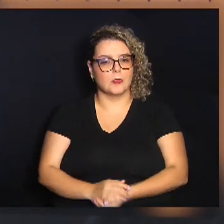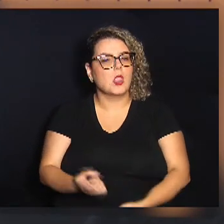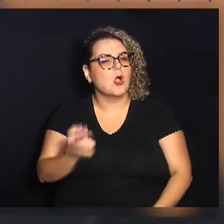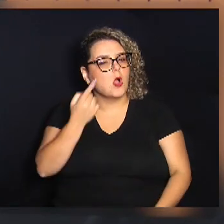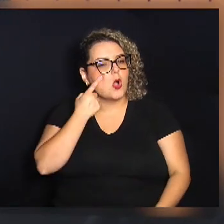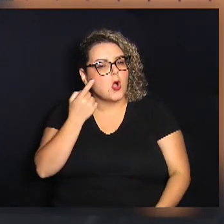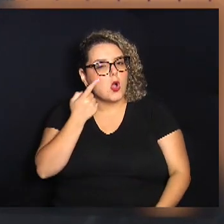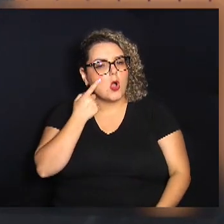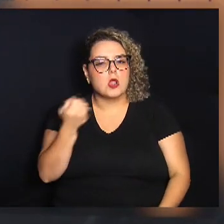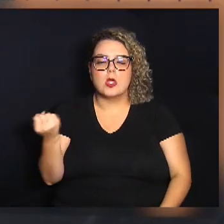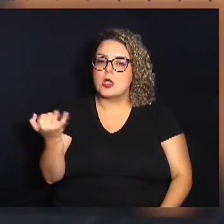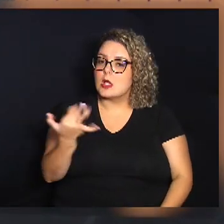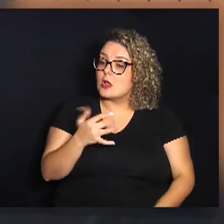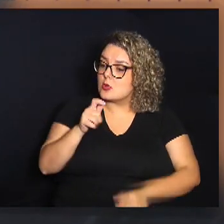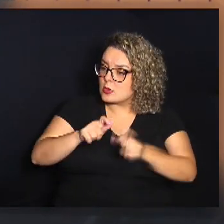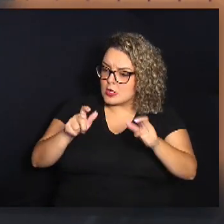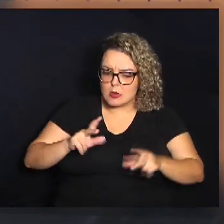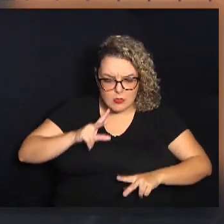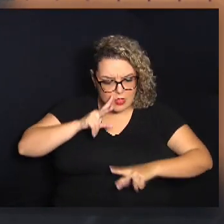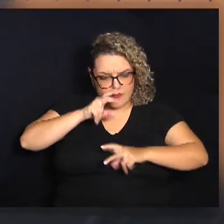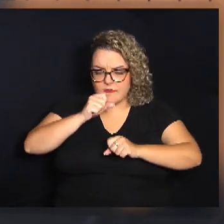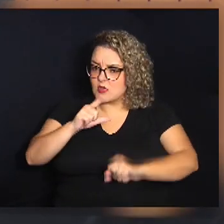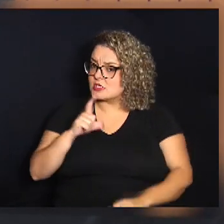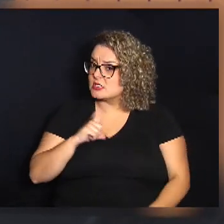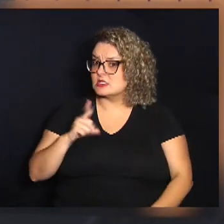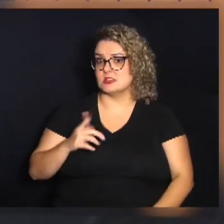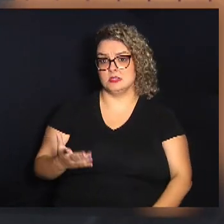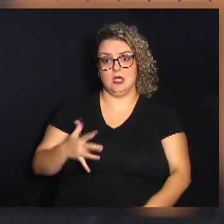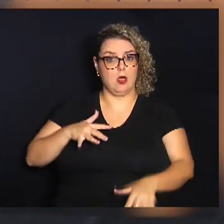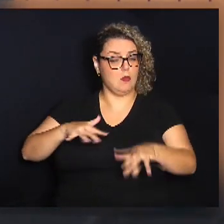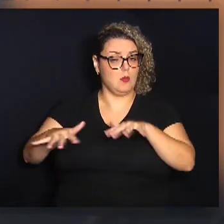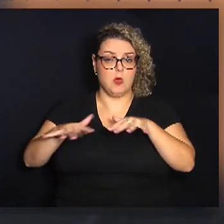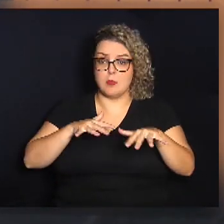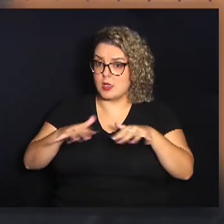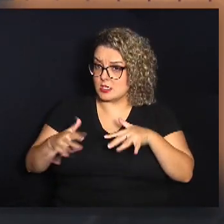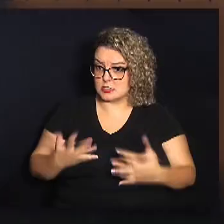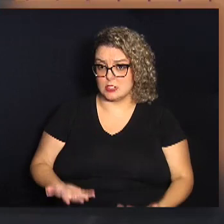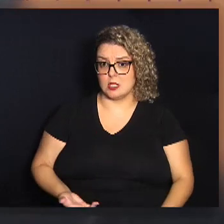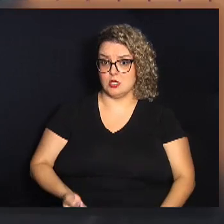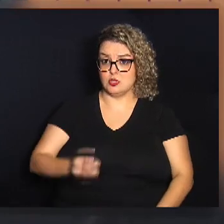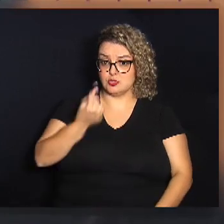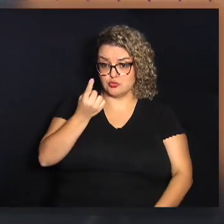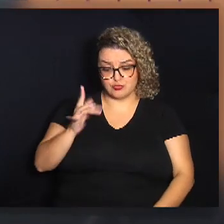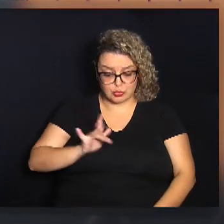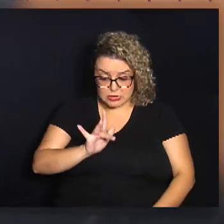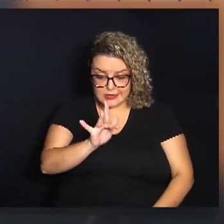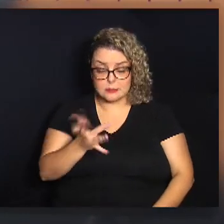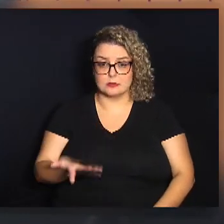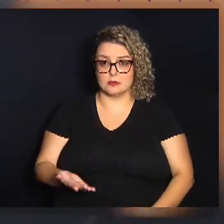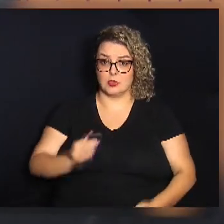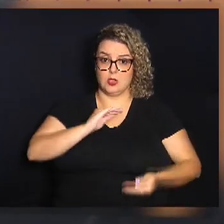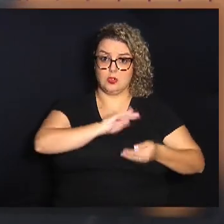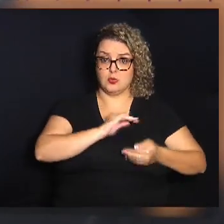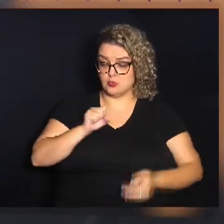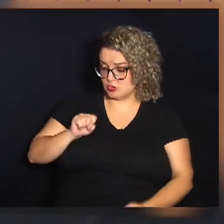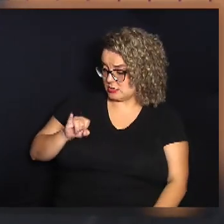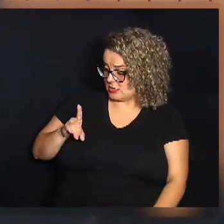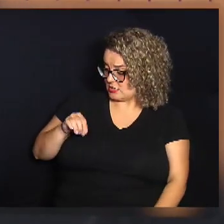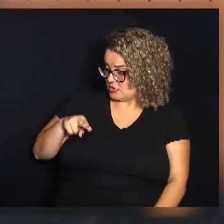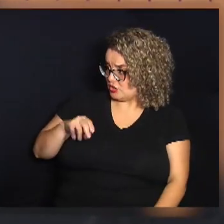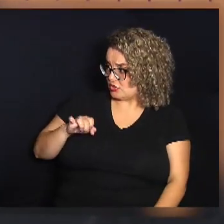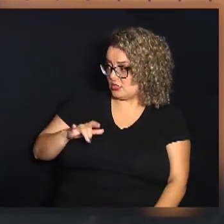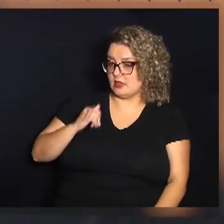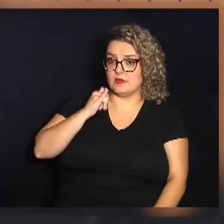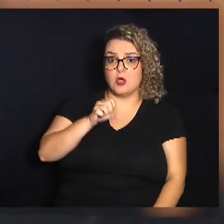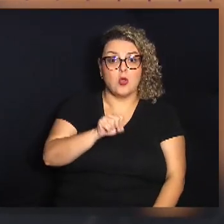quantas pessoas, quantas forças nós temos aqui, quantas pessoas mobilizaram por causa de um mosquito. O Sidney falou aqui,